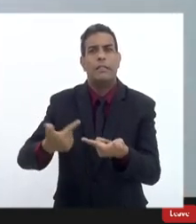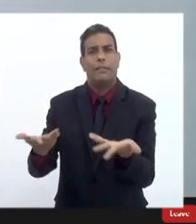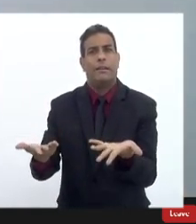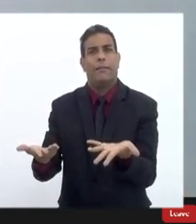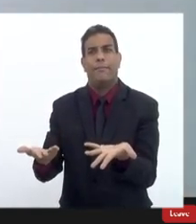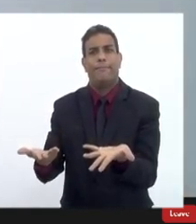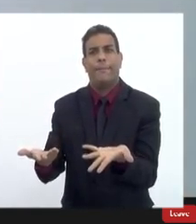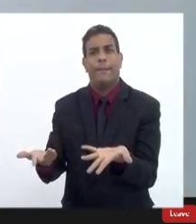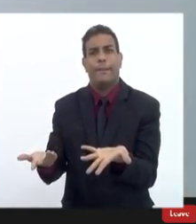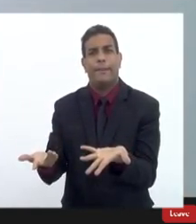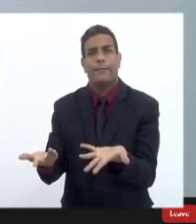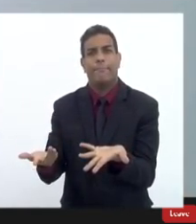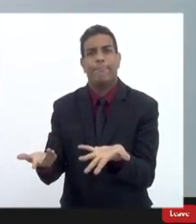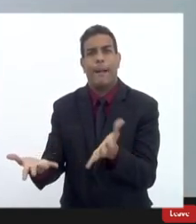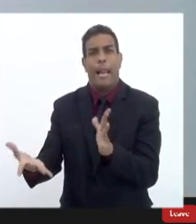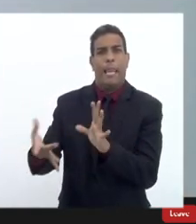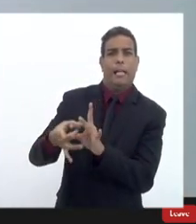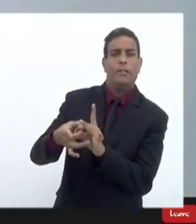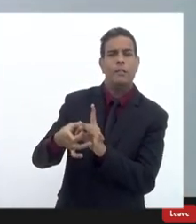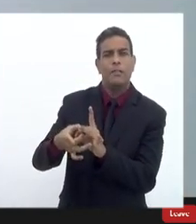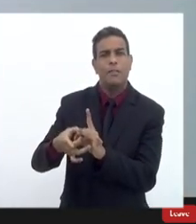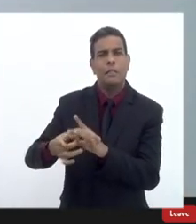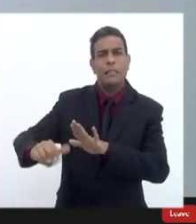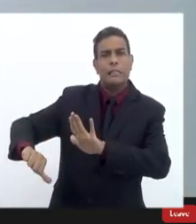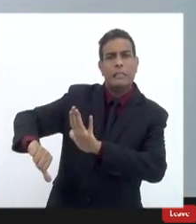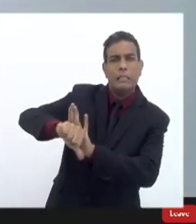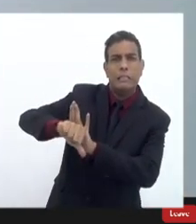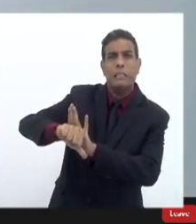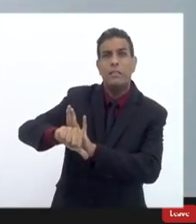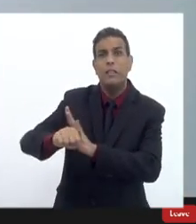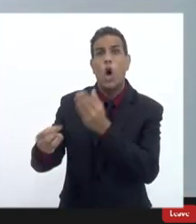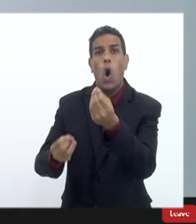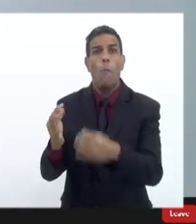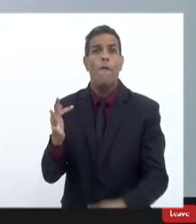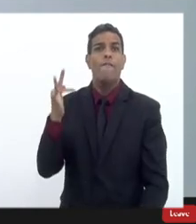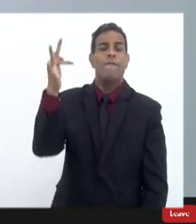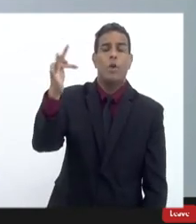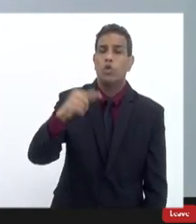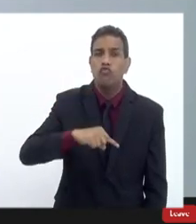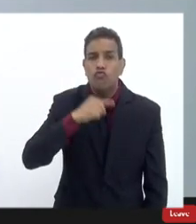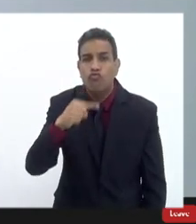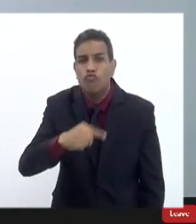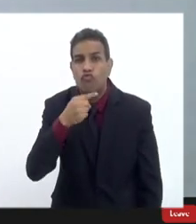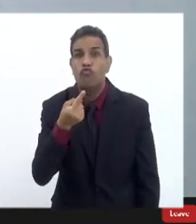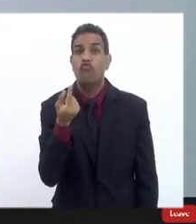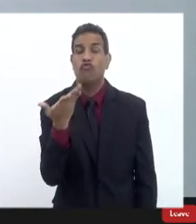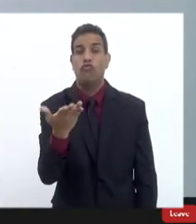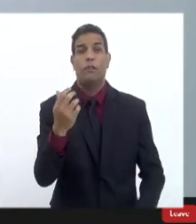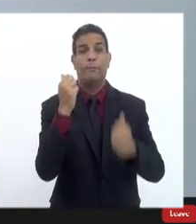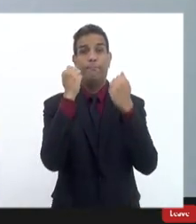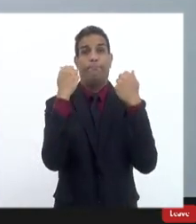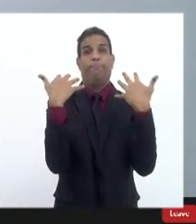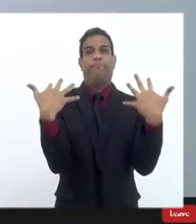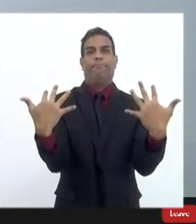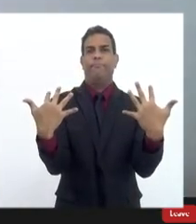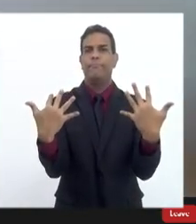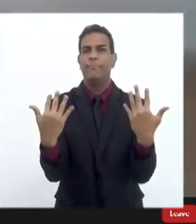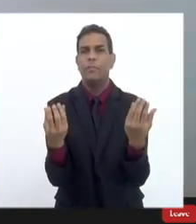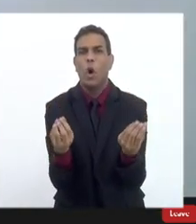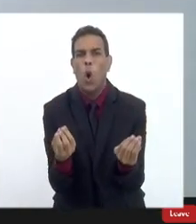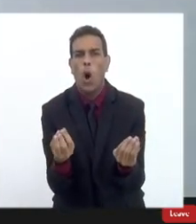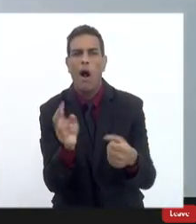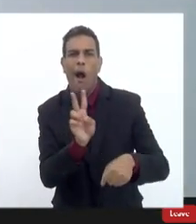crime, nossa juventude, perdendo a perspectiva também de futuro, e eu acho que a audiência de hoje vai nesse sentido também, né? Não somente